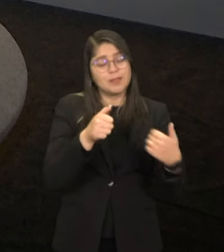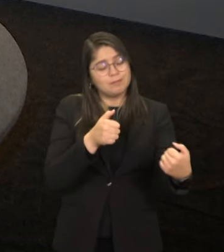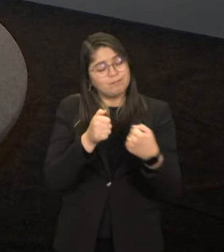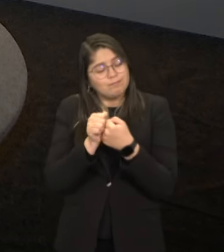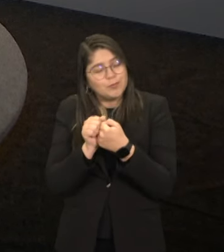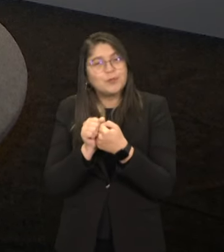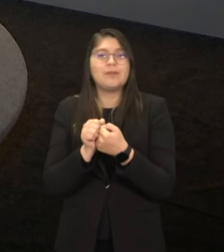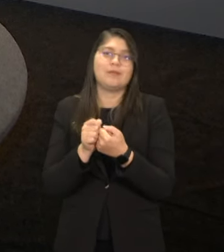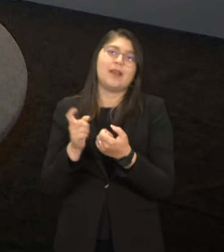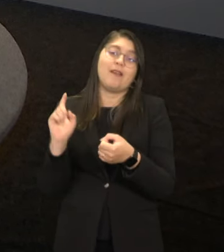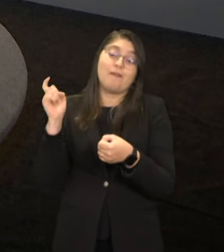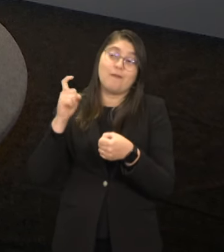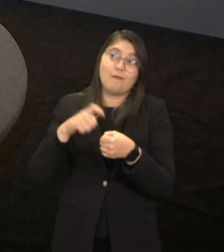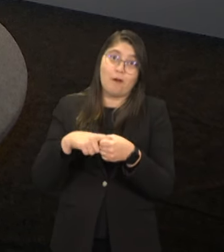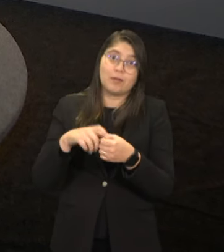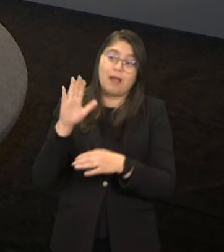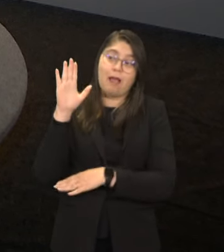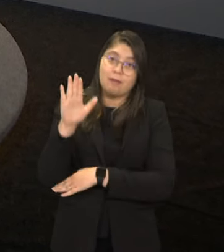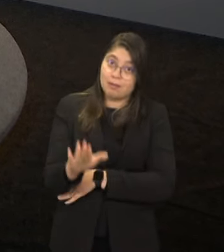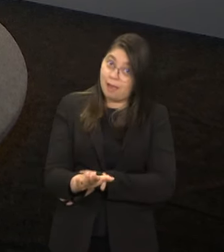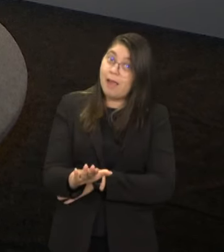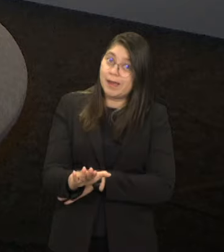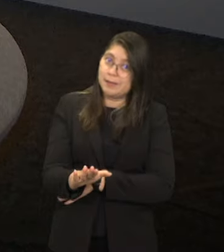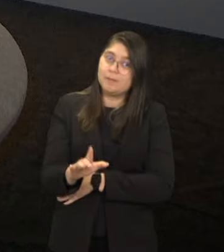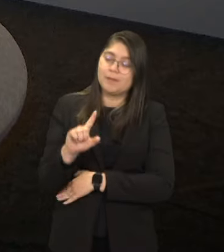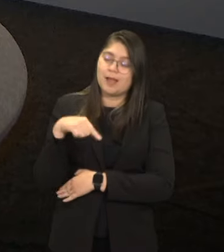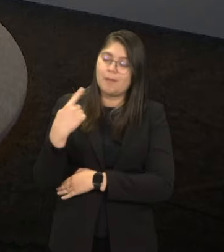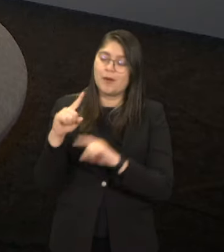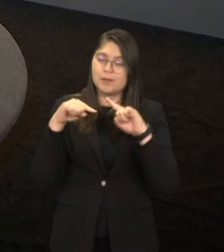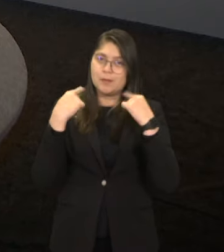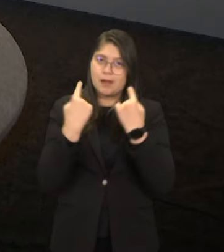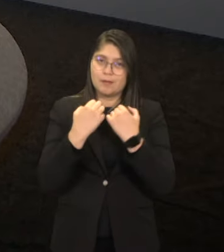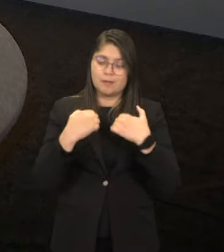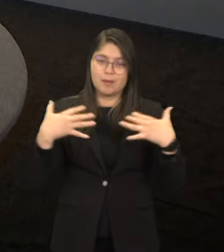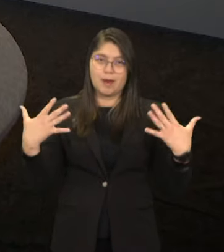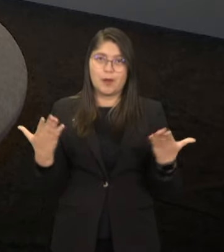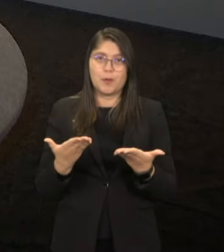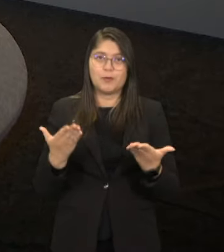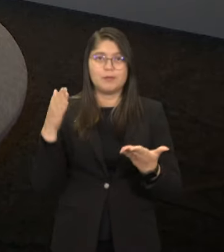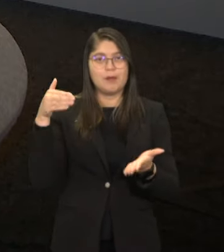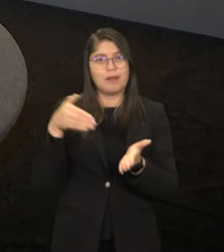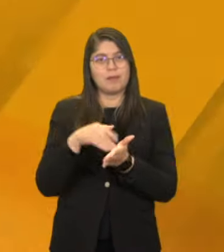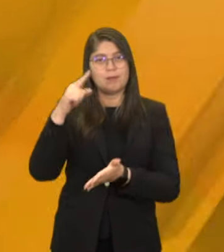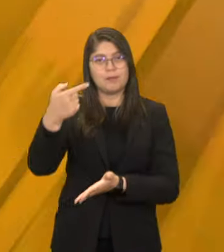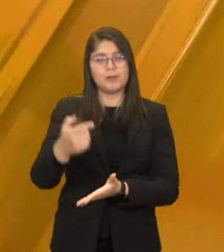a gente volta à tarde com a próxima sessão do plenário de hoje. Até lá!